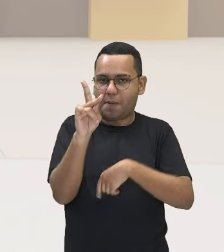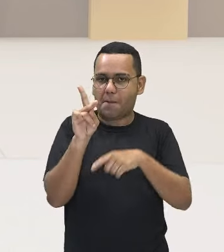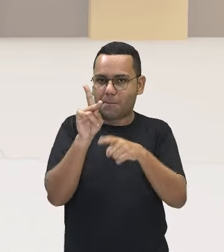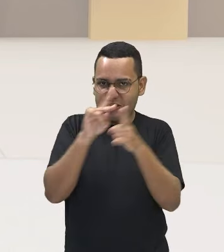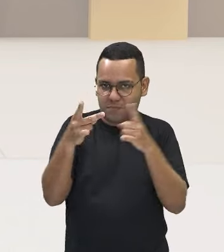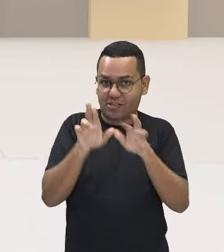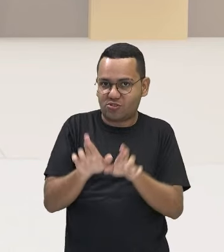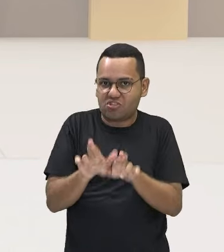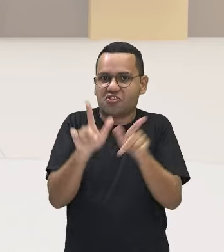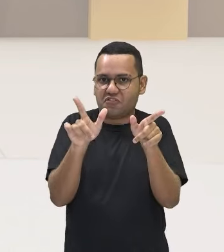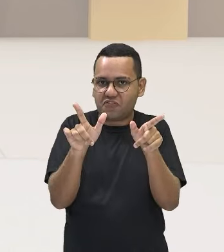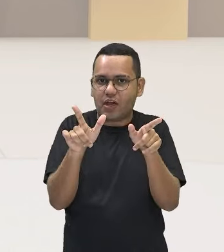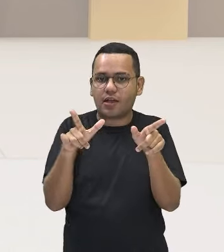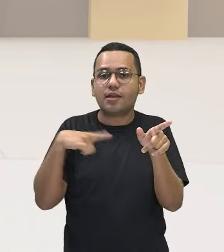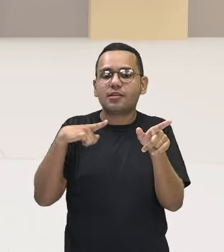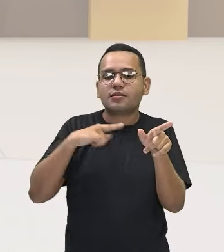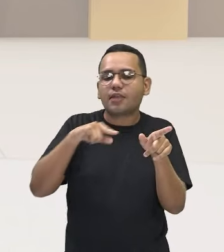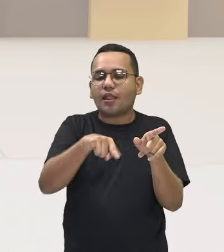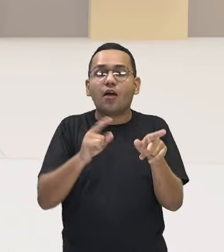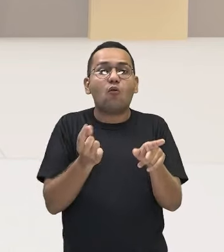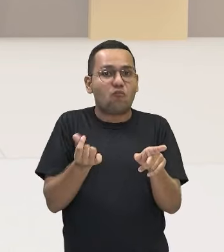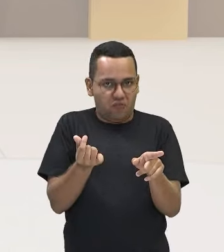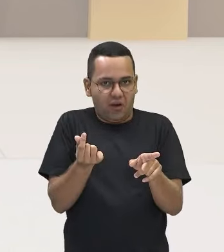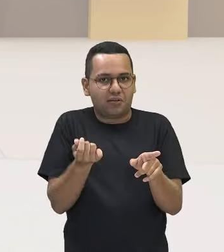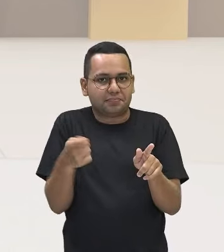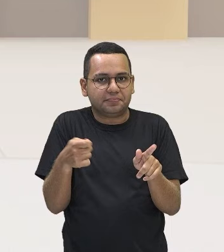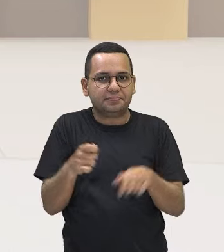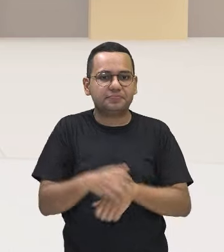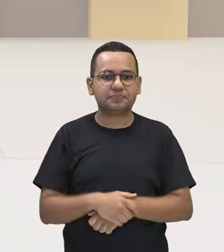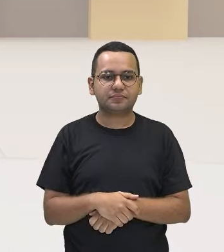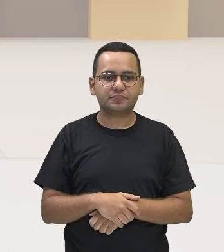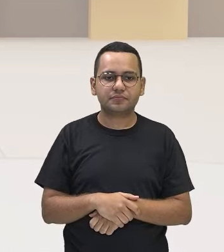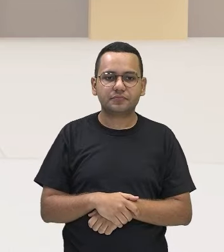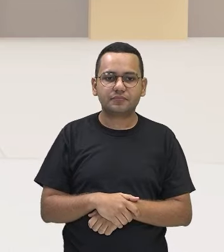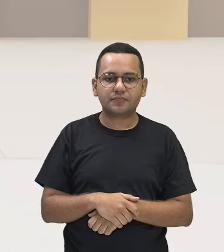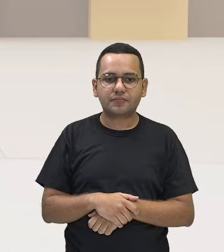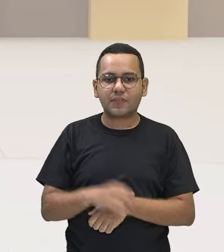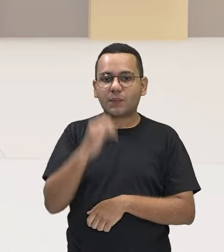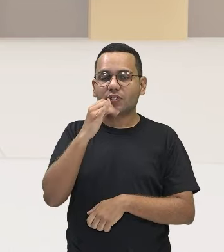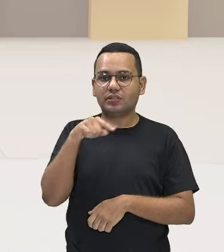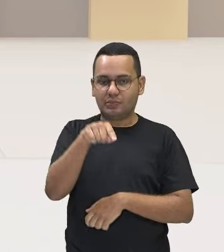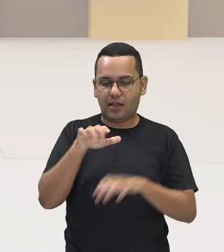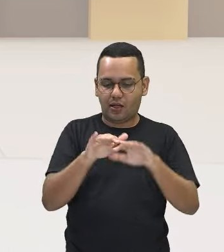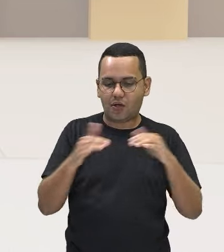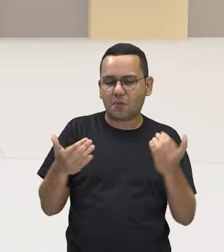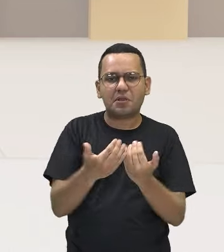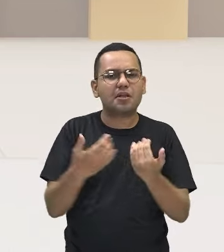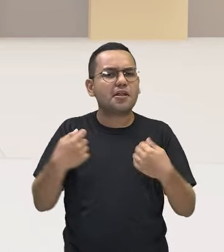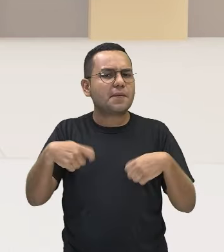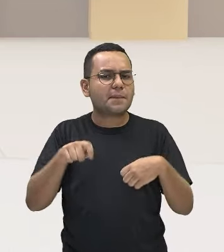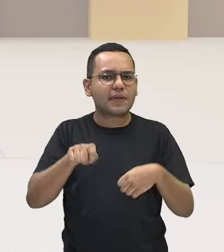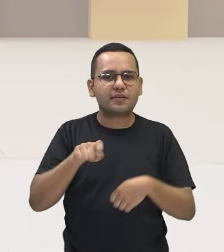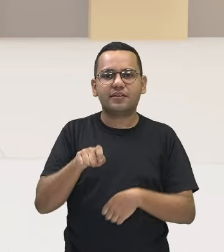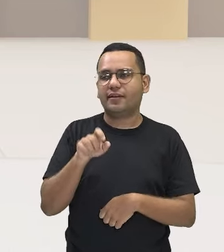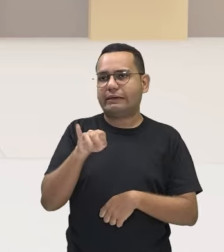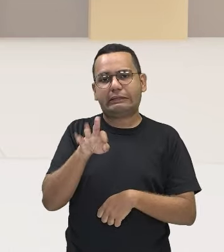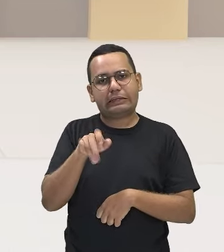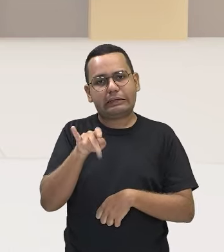eu vou colocar um valor em cima disso. De repente, você identificou que a comunidade está precisando de entretenimento. De repente, poxa, podia ter, sei